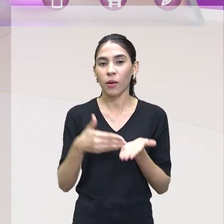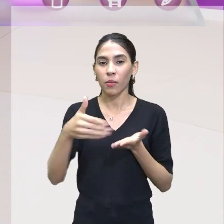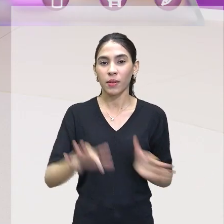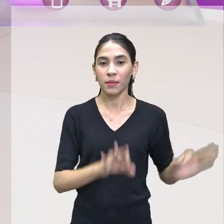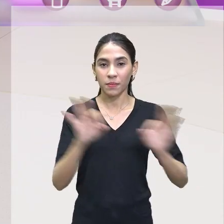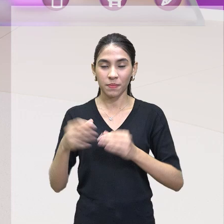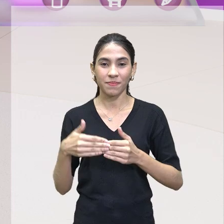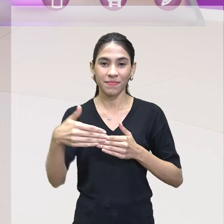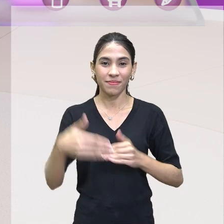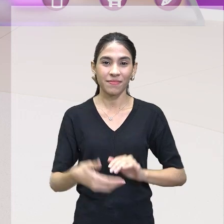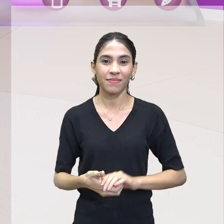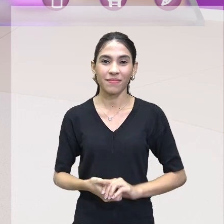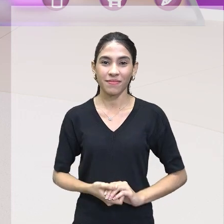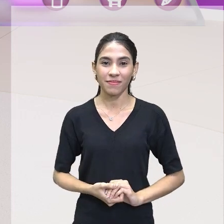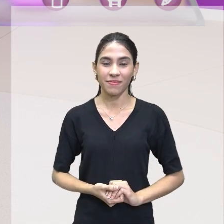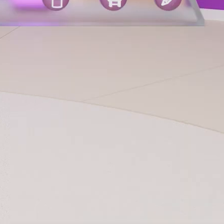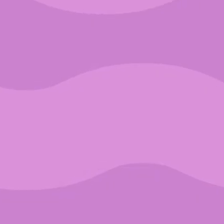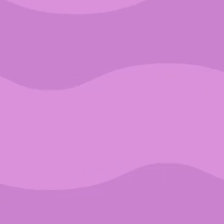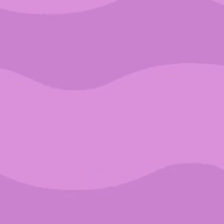a essa grande aula.